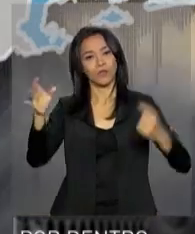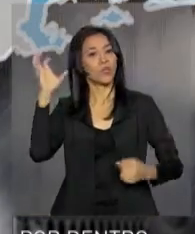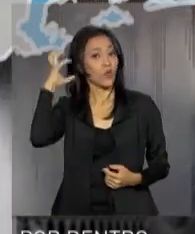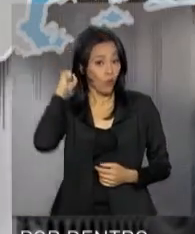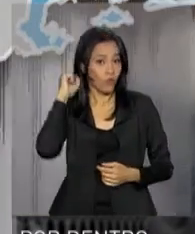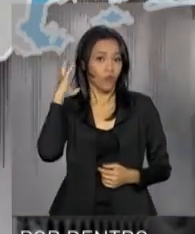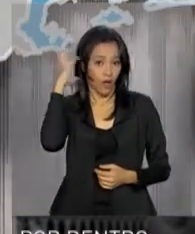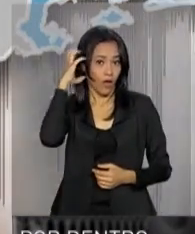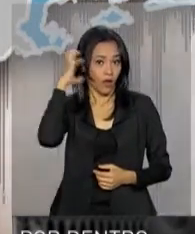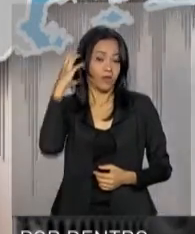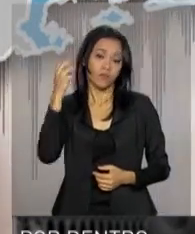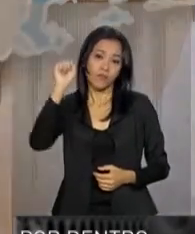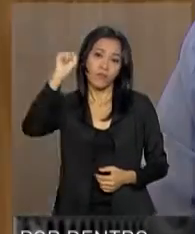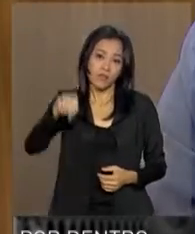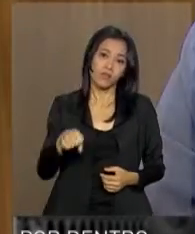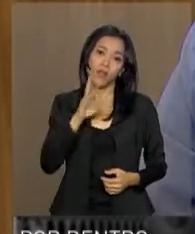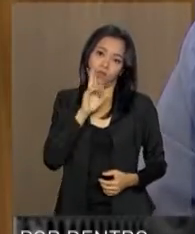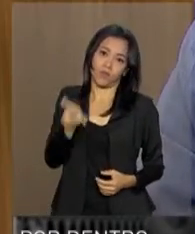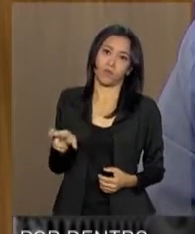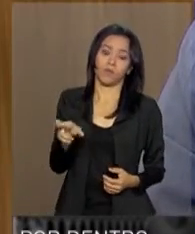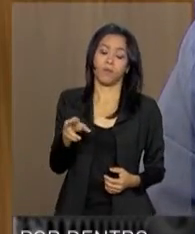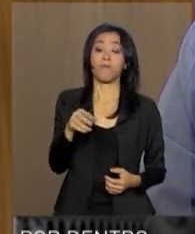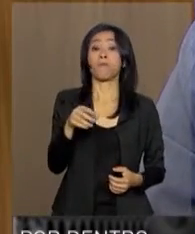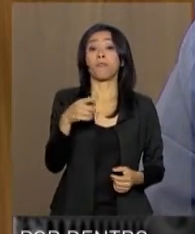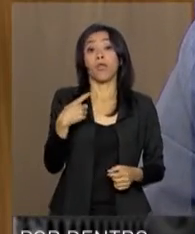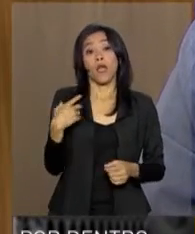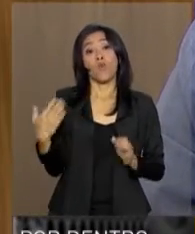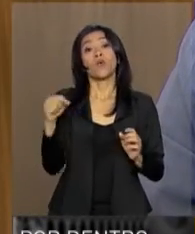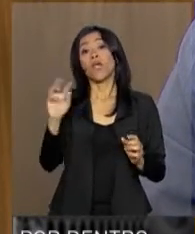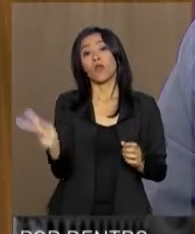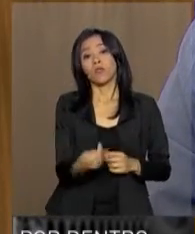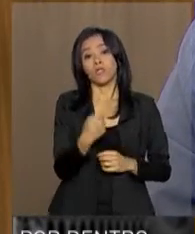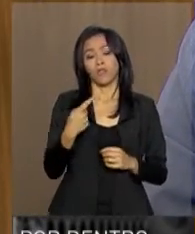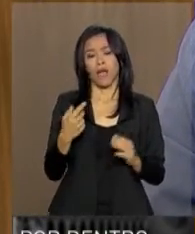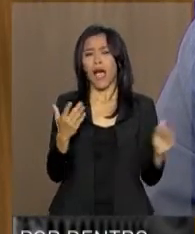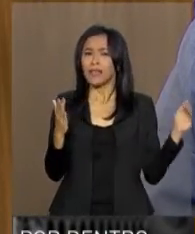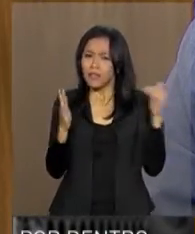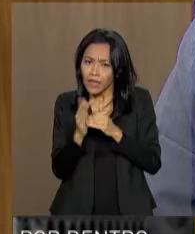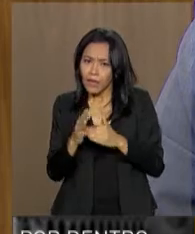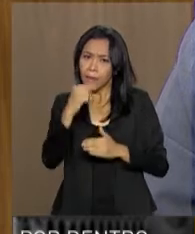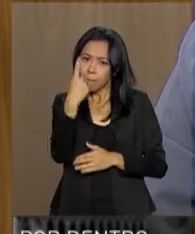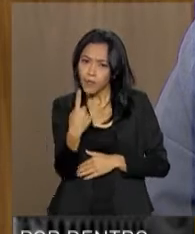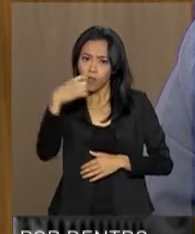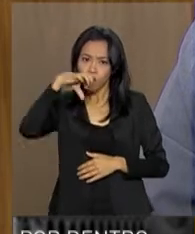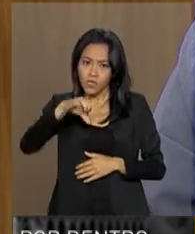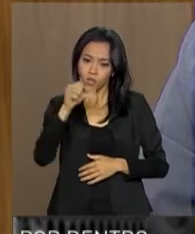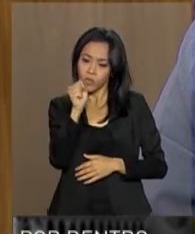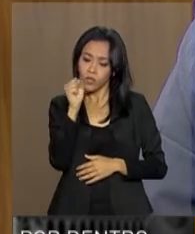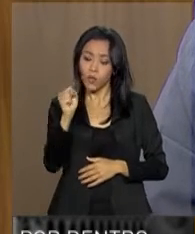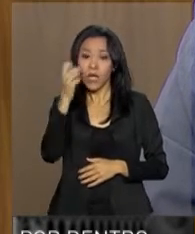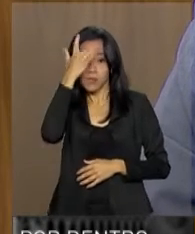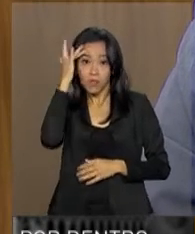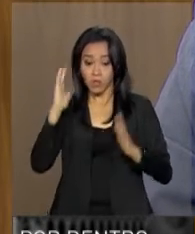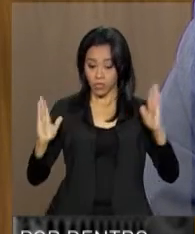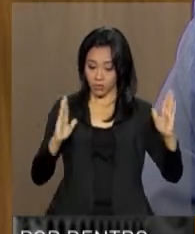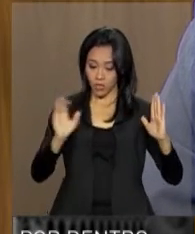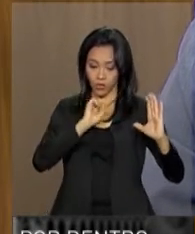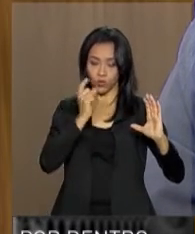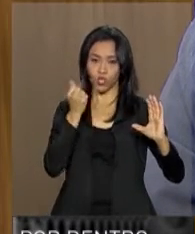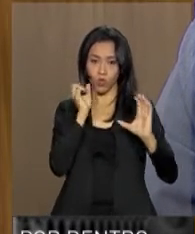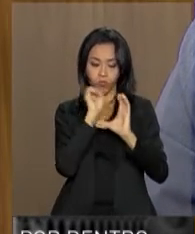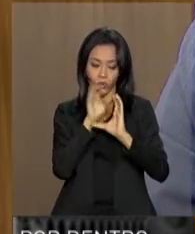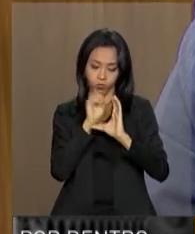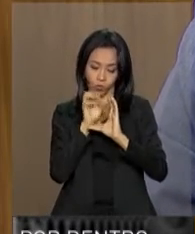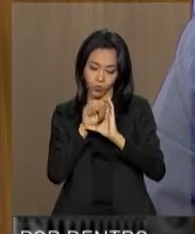é o que aconteceu aqui até 1988 os depósitos feitos pelos empregadores nessas contas eram contas